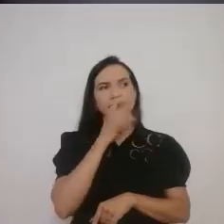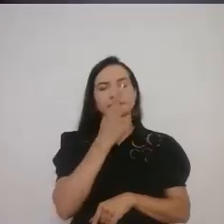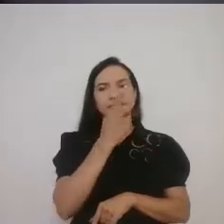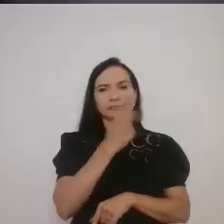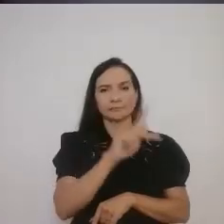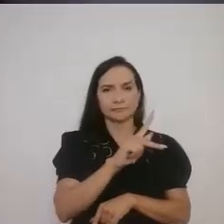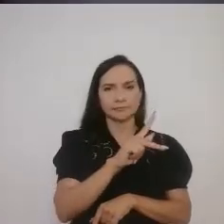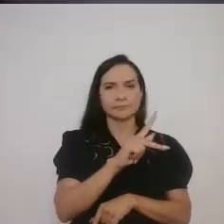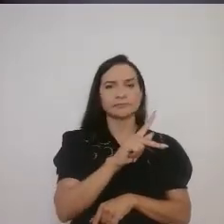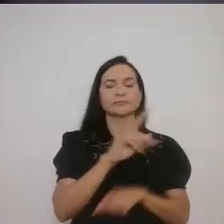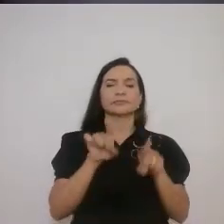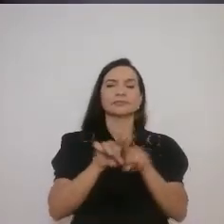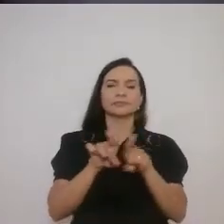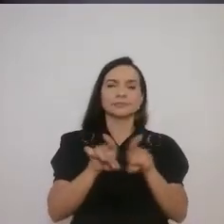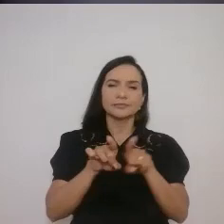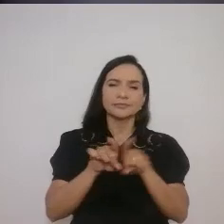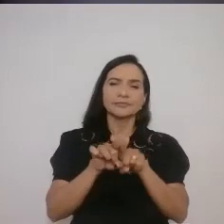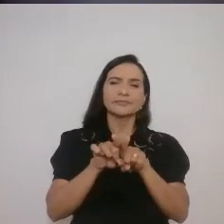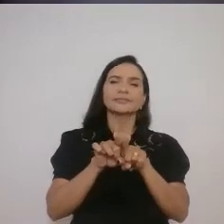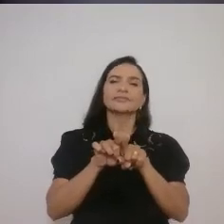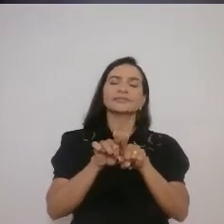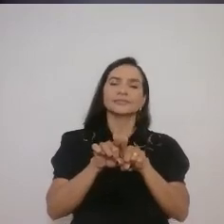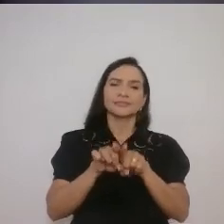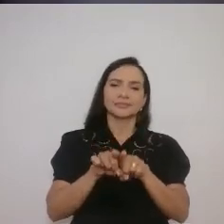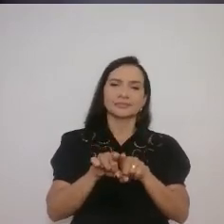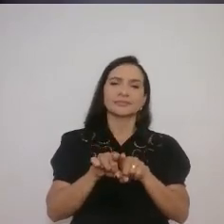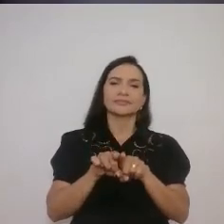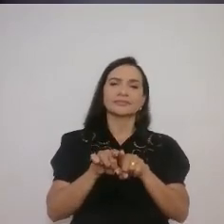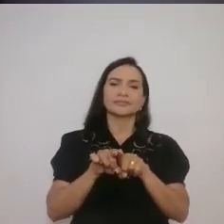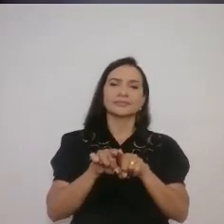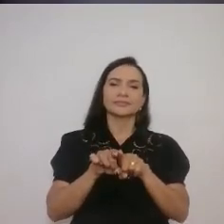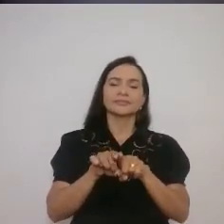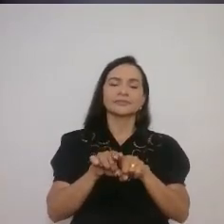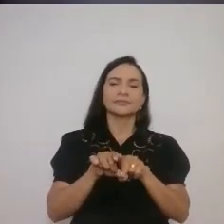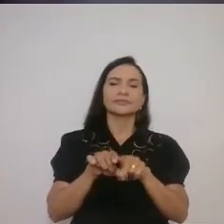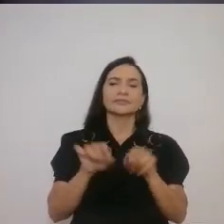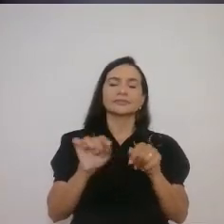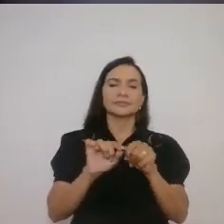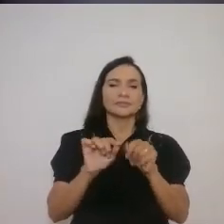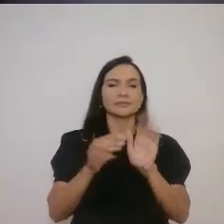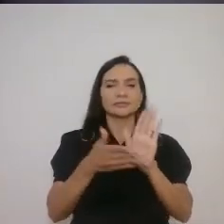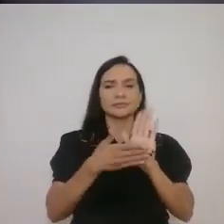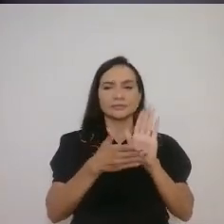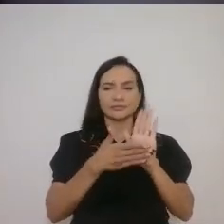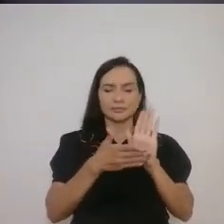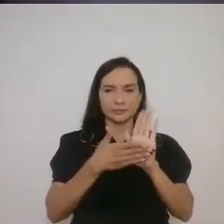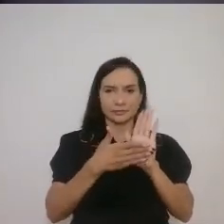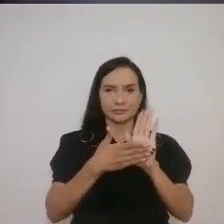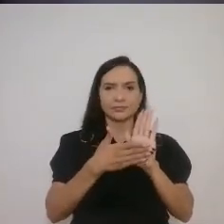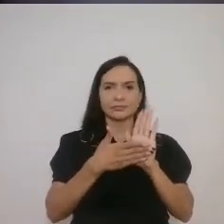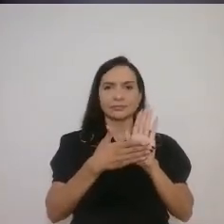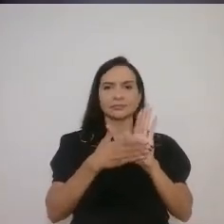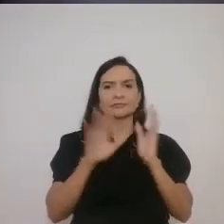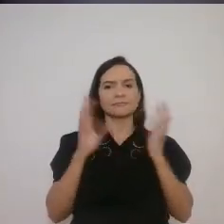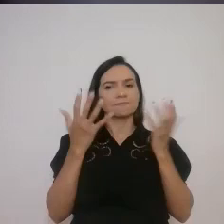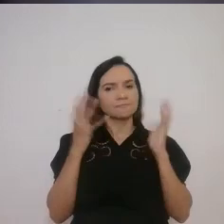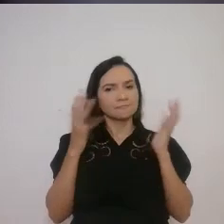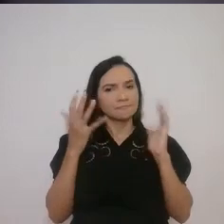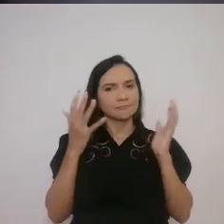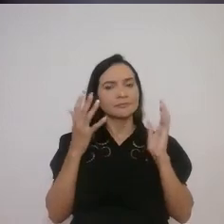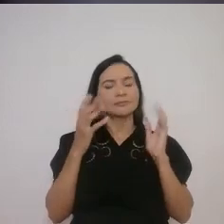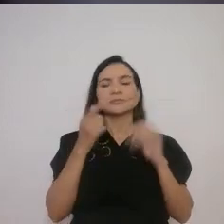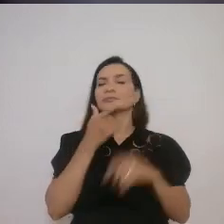foi lançado e também fazer uma proposição, um voto de congratulações ao